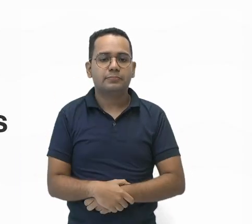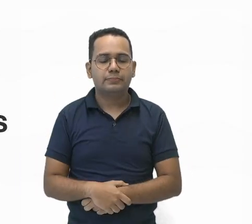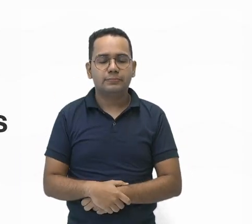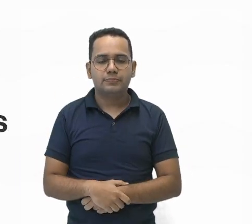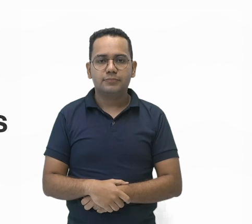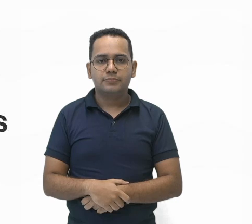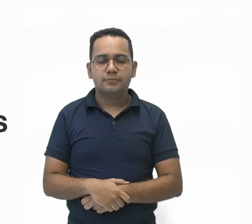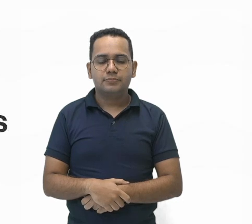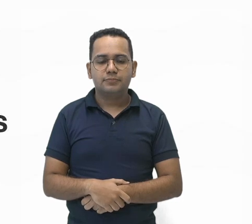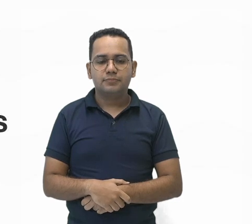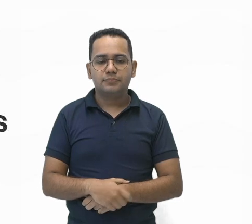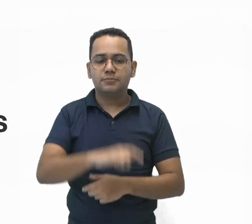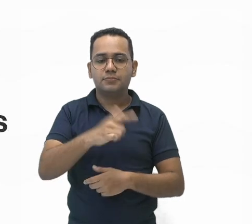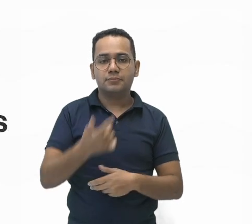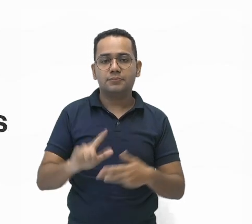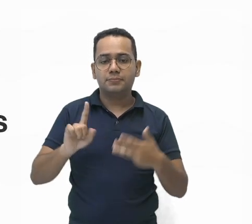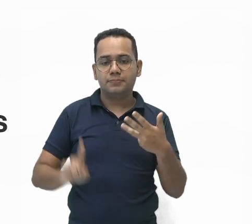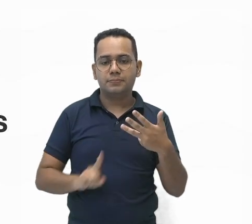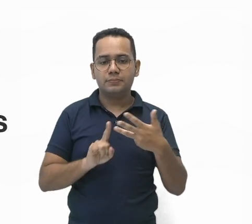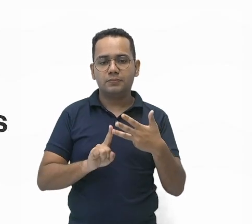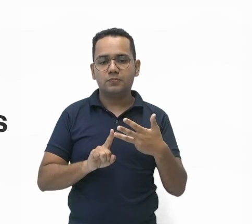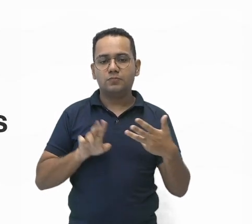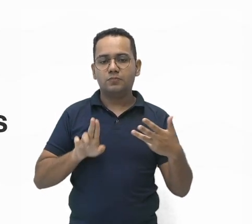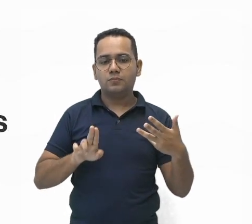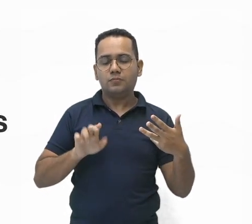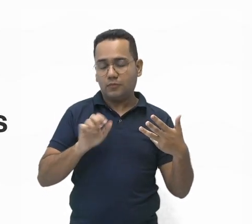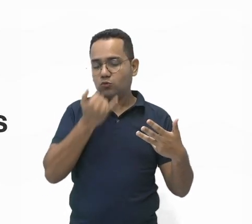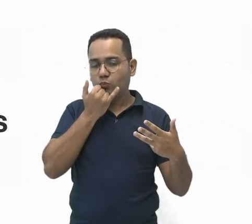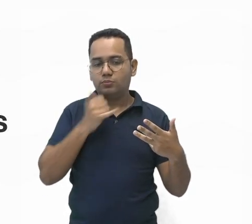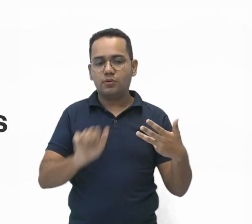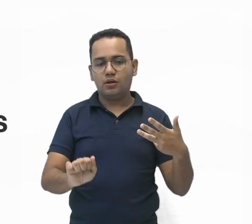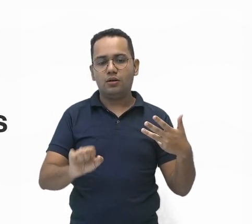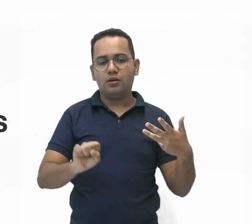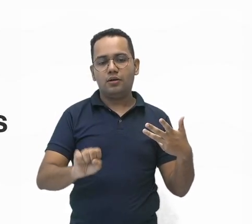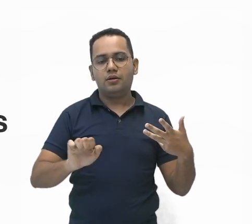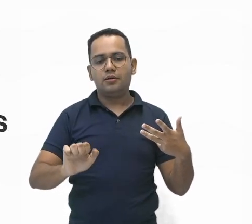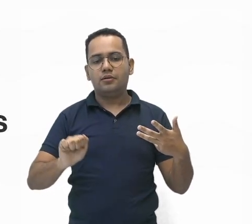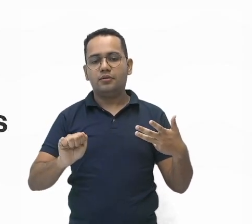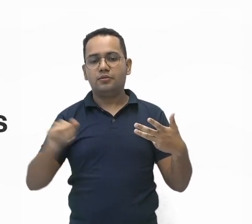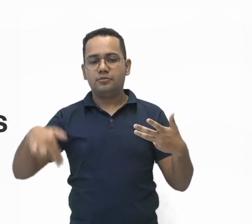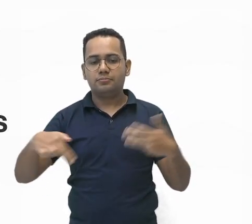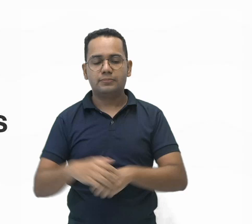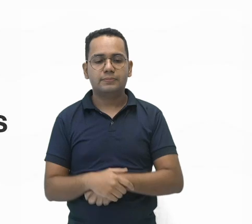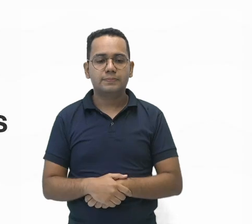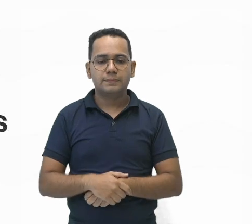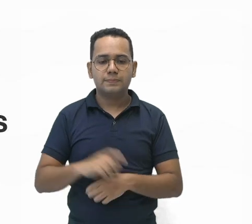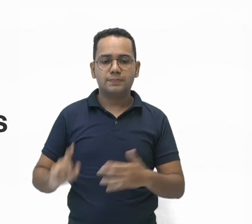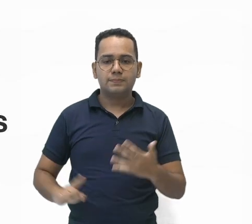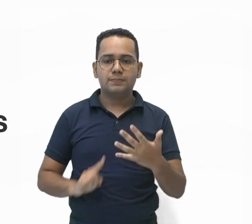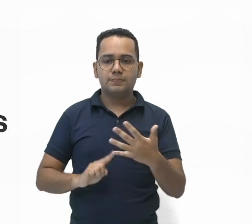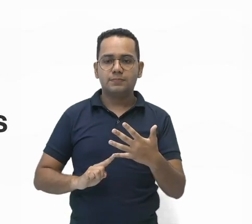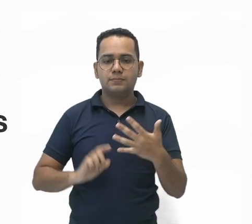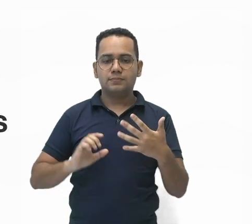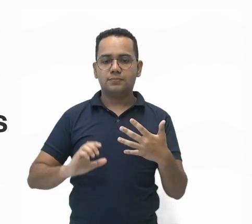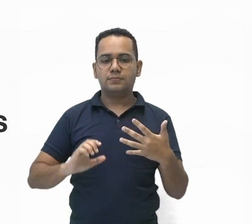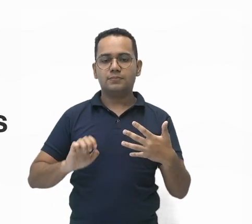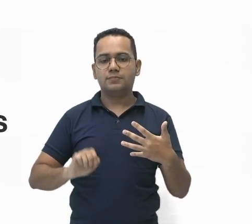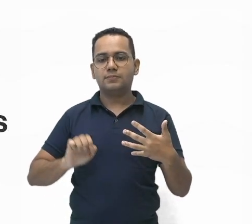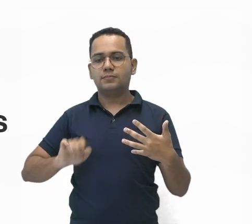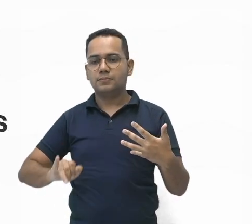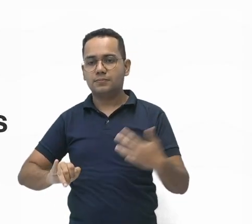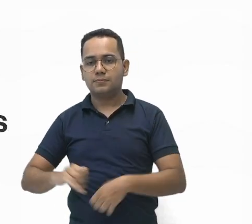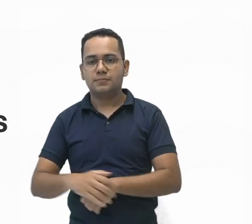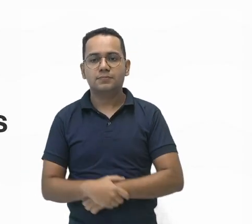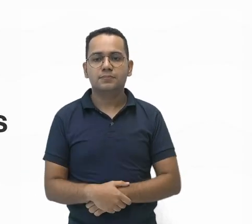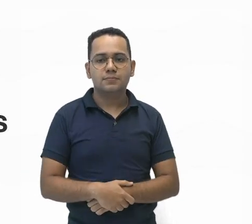México, Estados Unidos e Canadá, o USMCA. Temos também a Associação de Nações do Sudeste Asiático, a